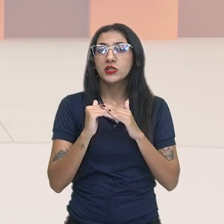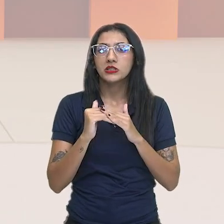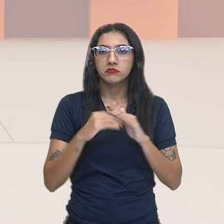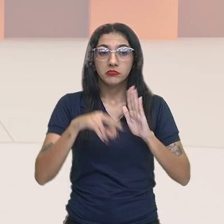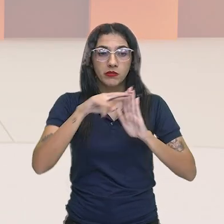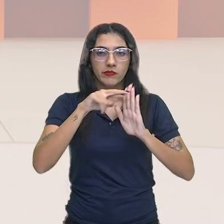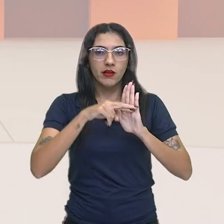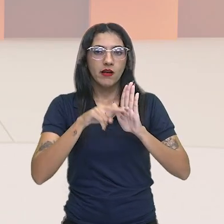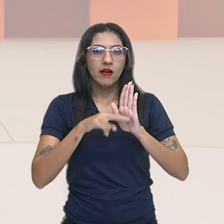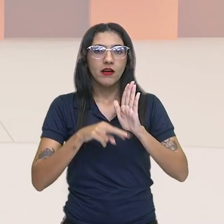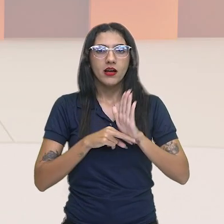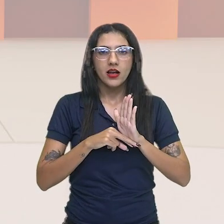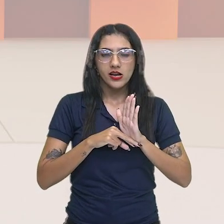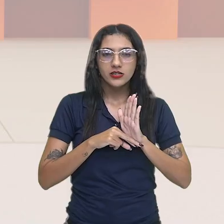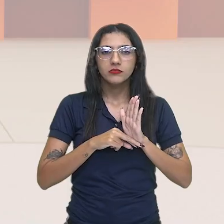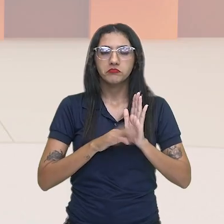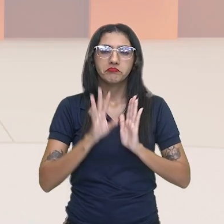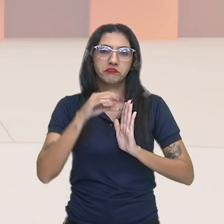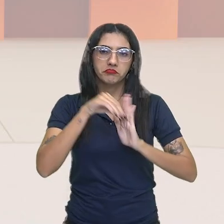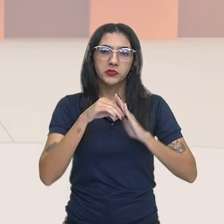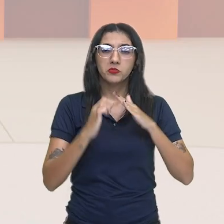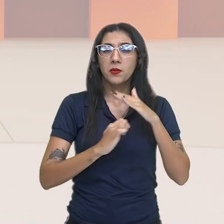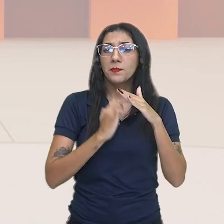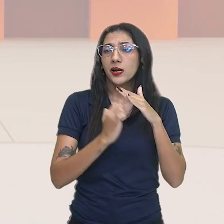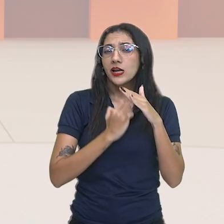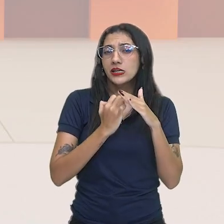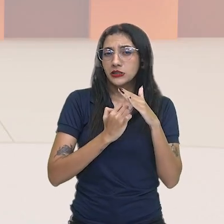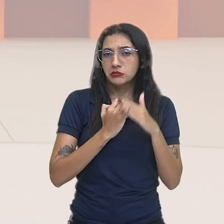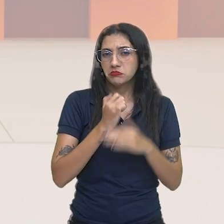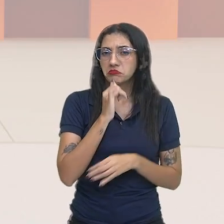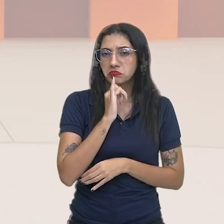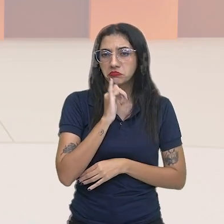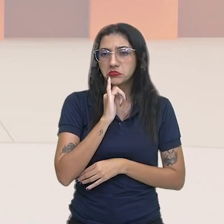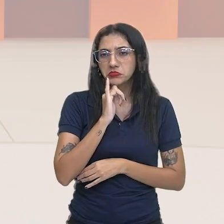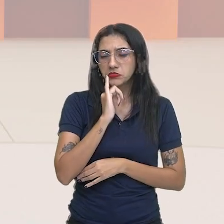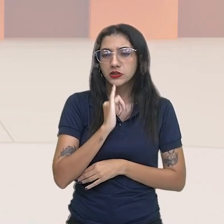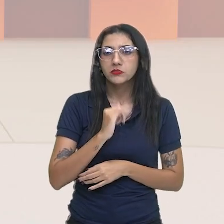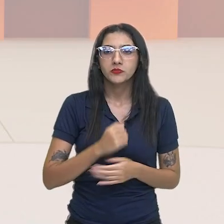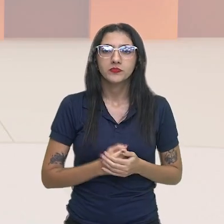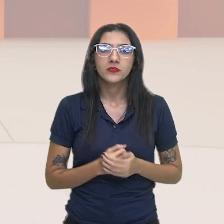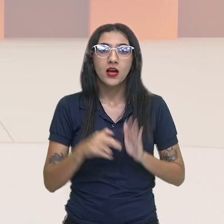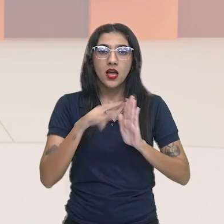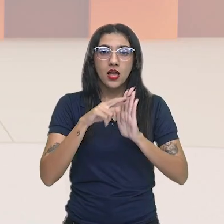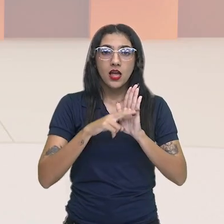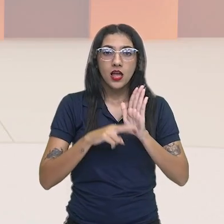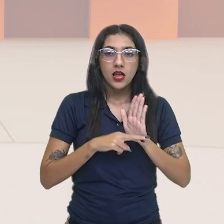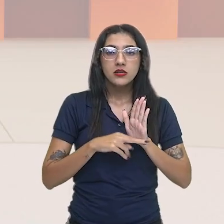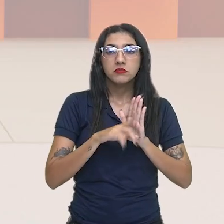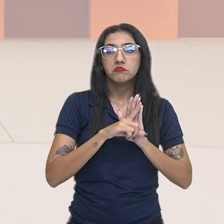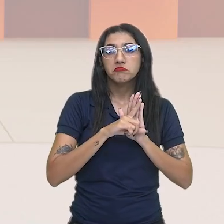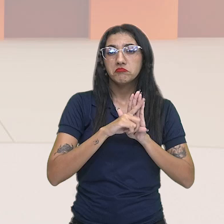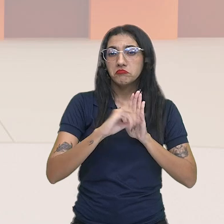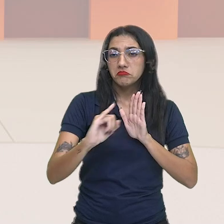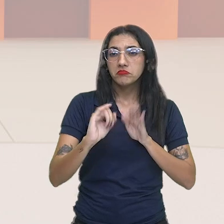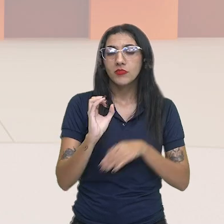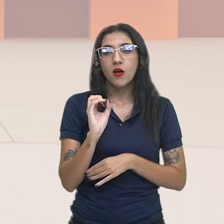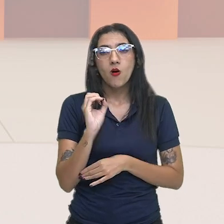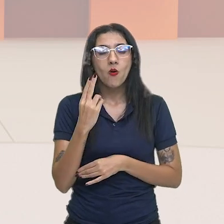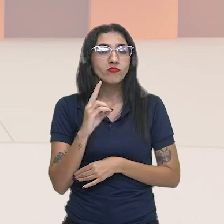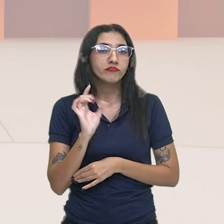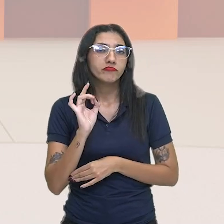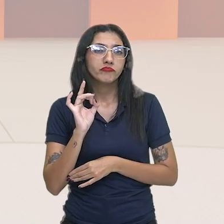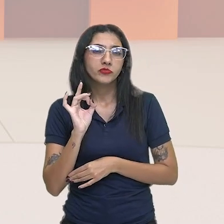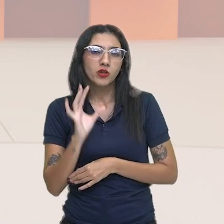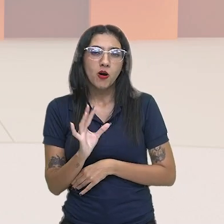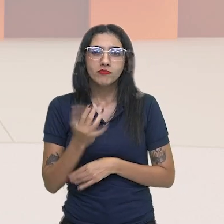de conduta de uma empresa, por exemplo, né, podem ser legais ou sociais. Então, esse controle pode